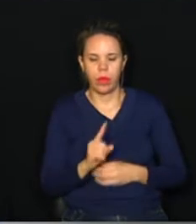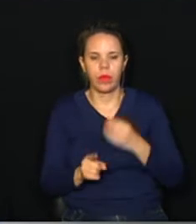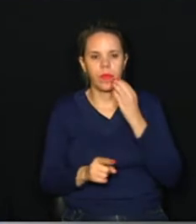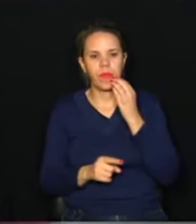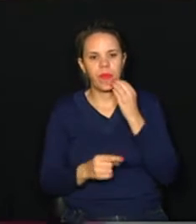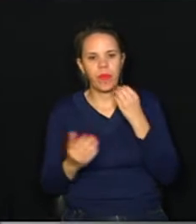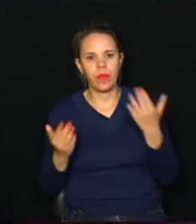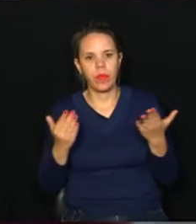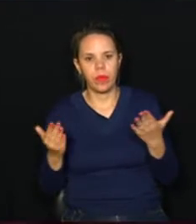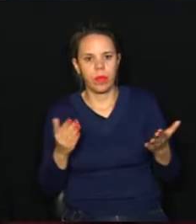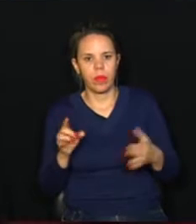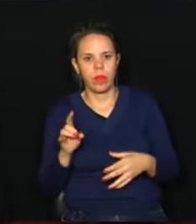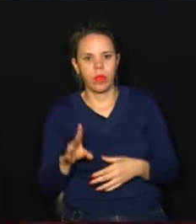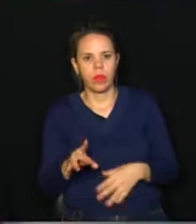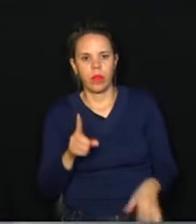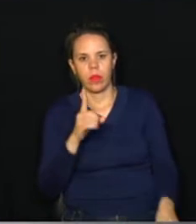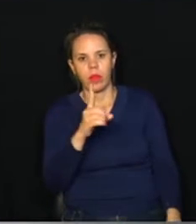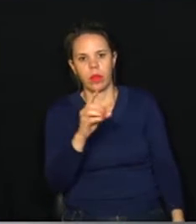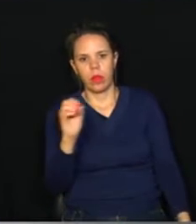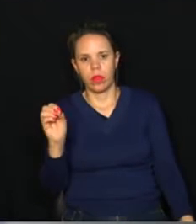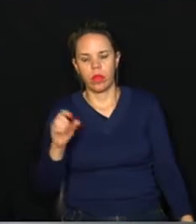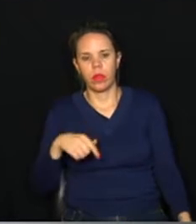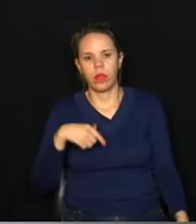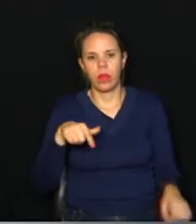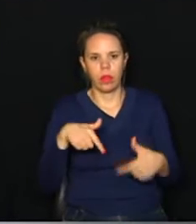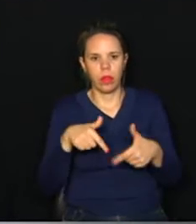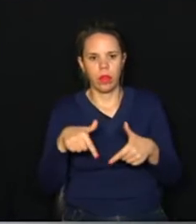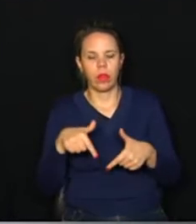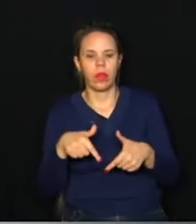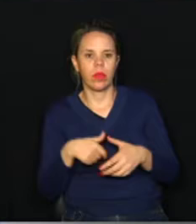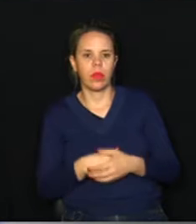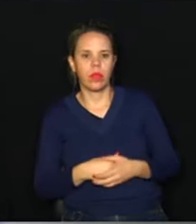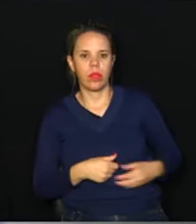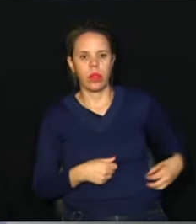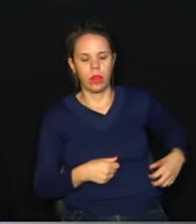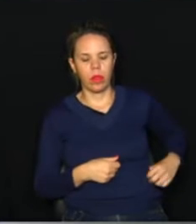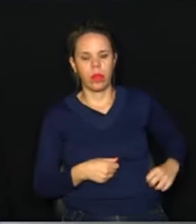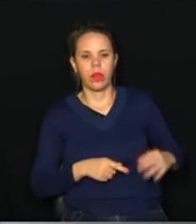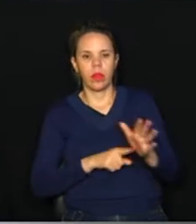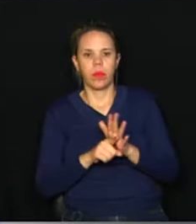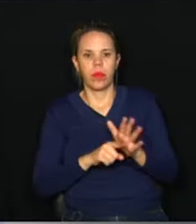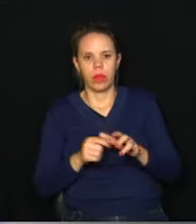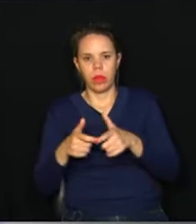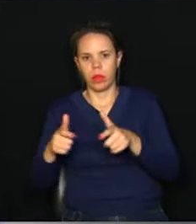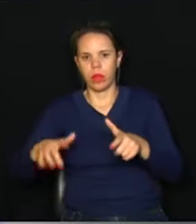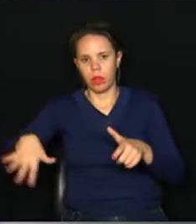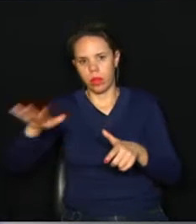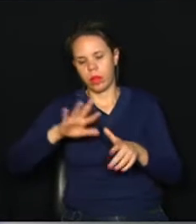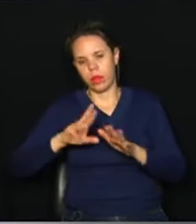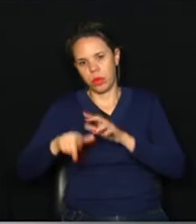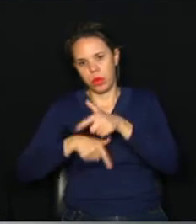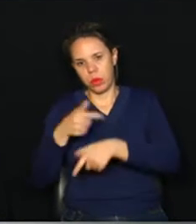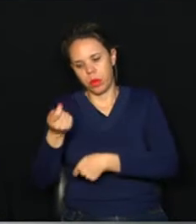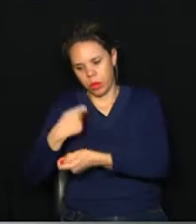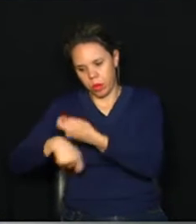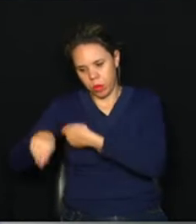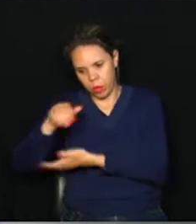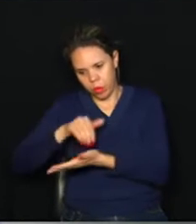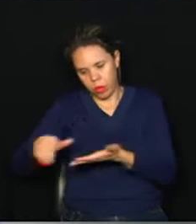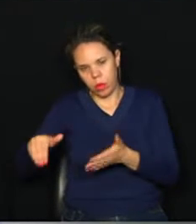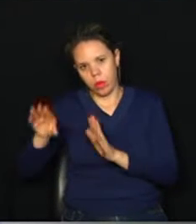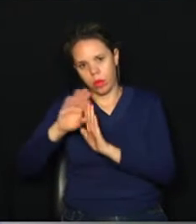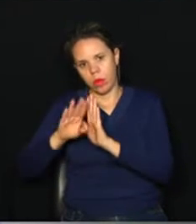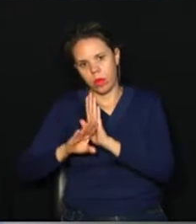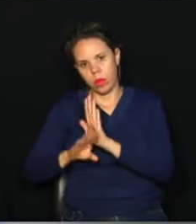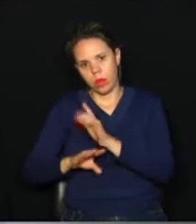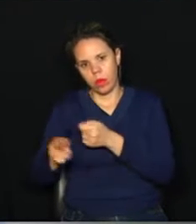quais apenas 100 trabalham na área de pesquisa e os demais são da área operacional, dos programas